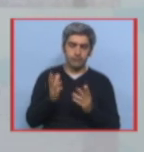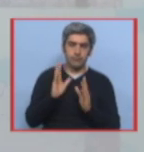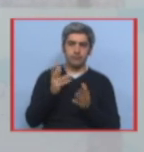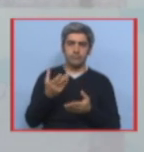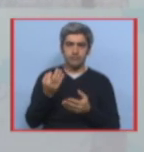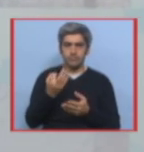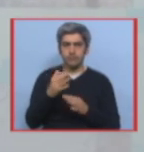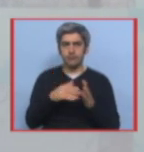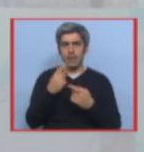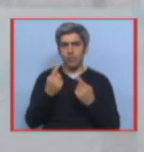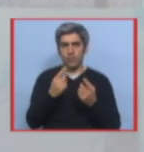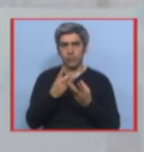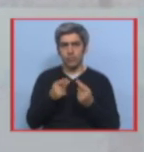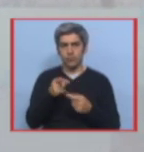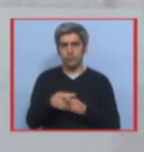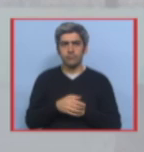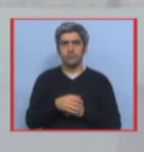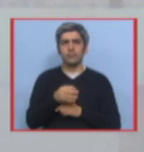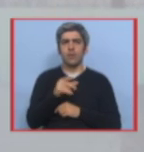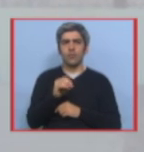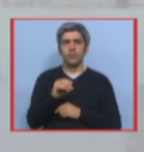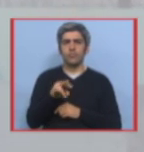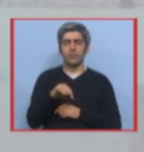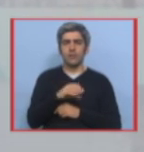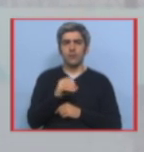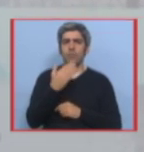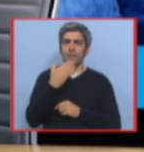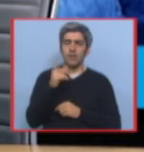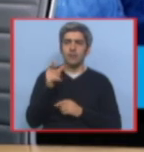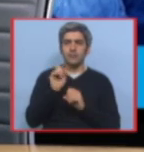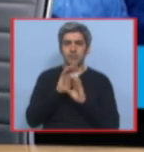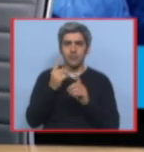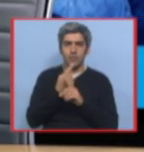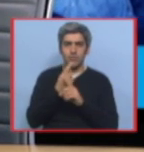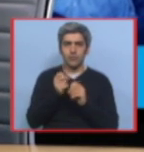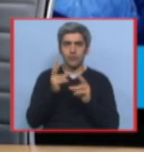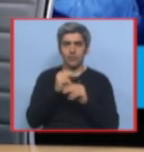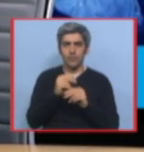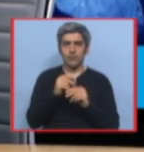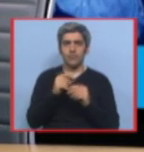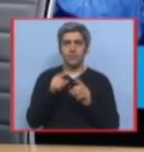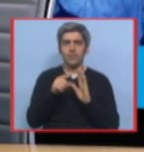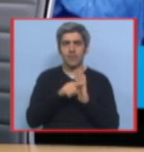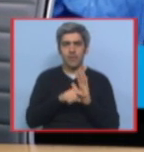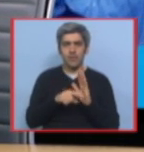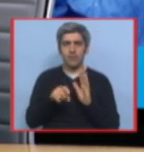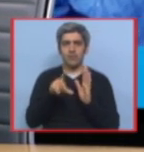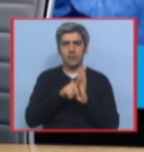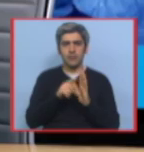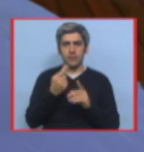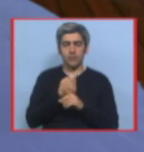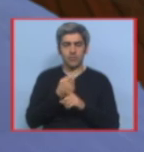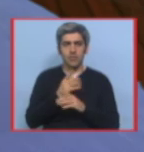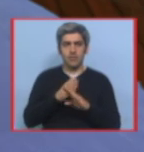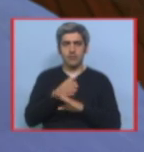fazer para que se resolva. Caso, Paulo Pinto, obrigado por esclareceres acerca desta novas medidas legislativas para